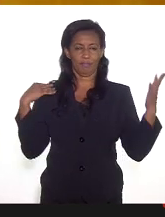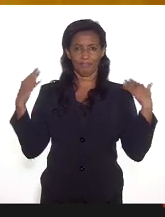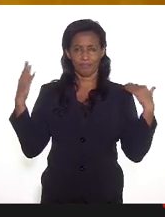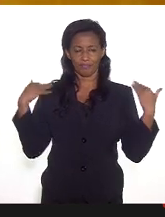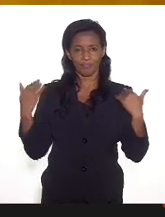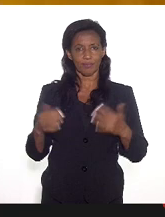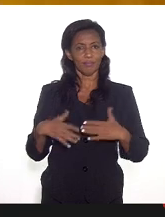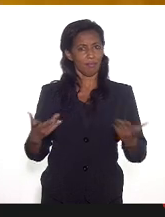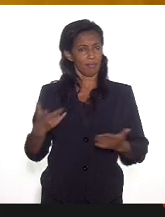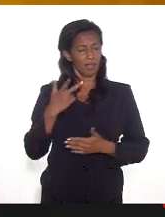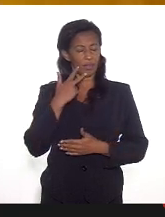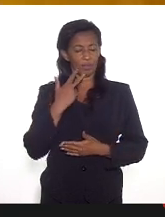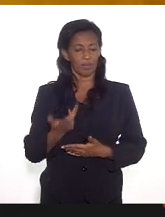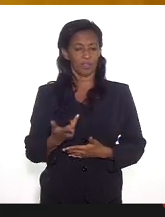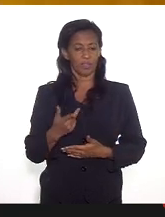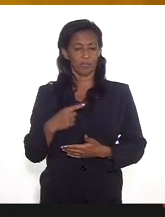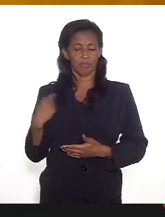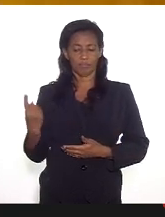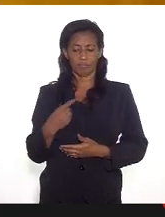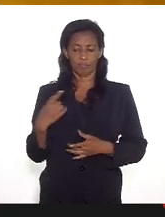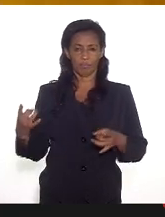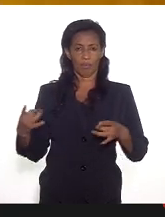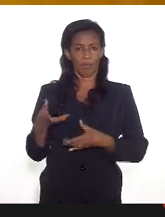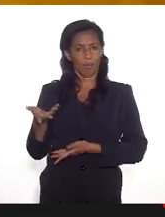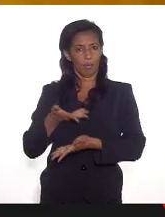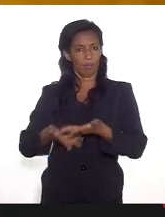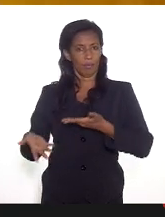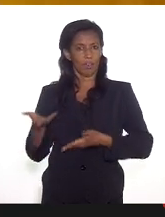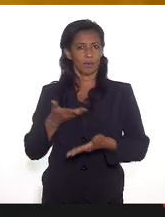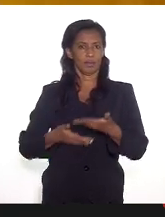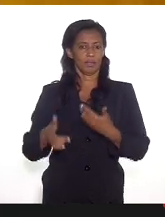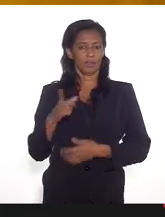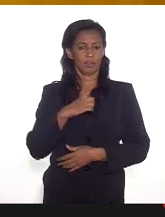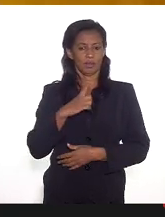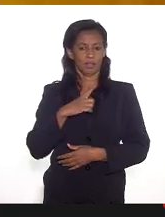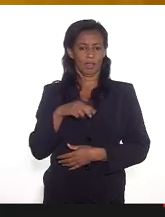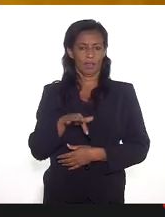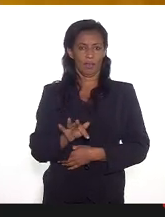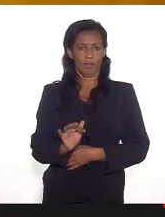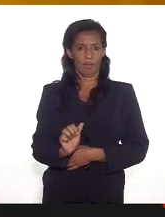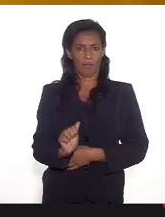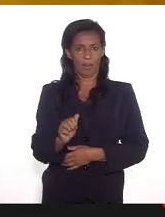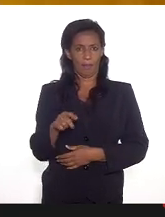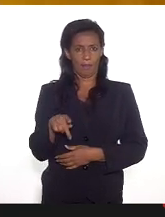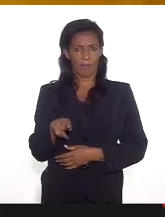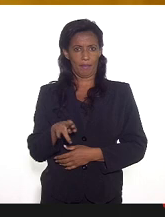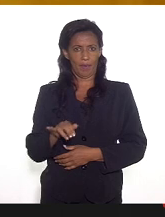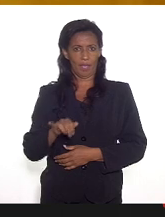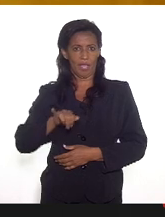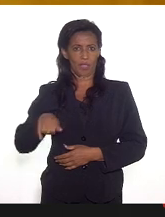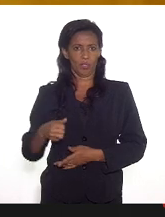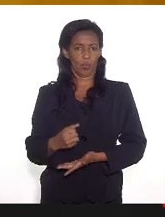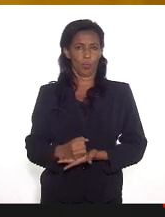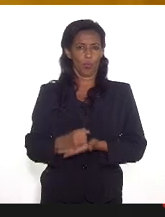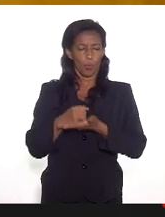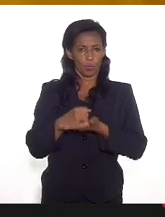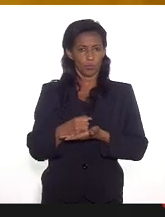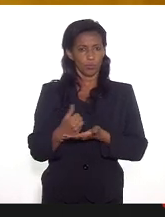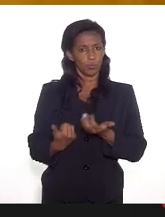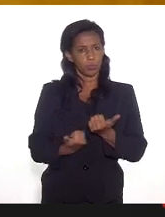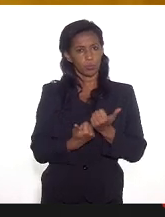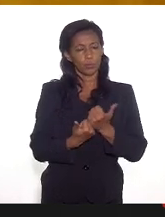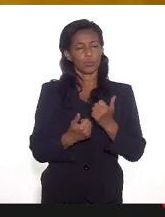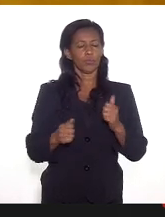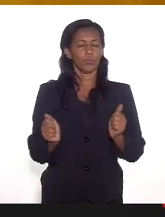dizer que somos parceiros aí, temos a FAPERJ está num momento bom de apoio, né,